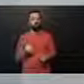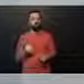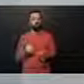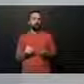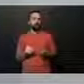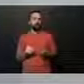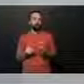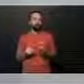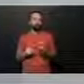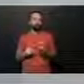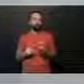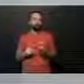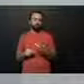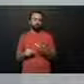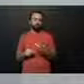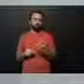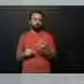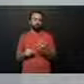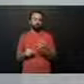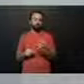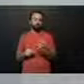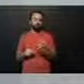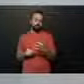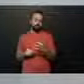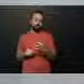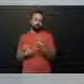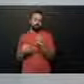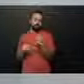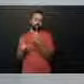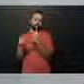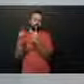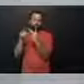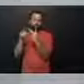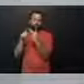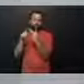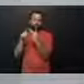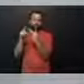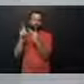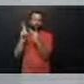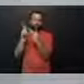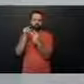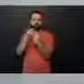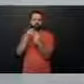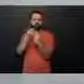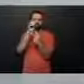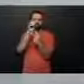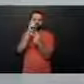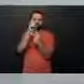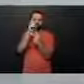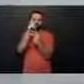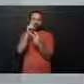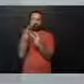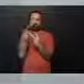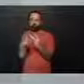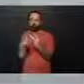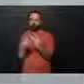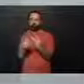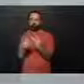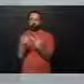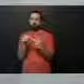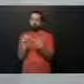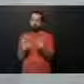dezenas e unidades, eu precisaria de 132 barrinhas dessa. Ou seja, muito tempo